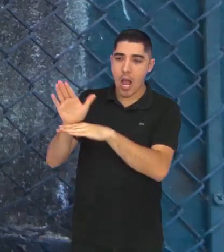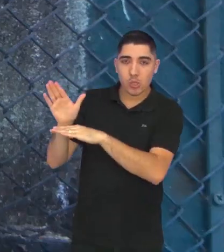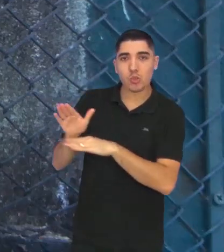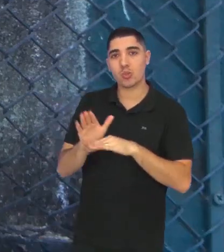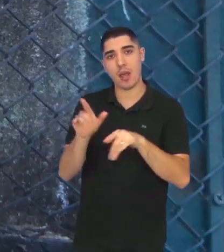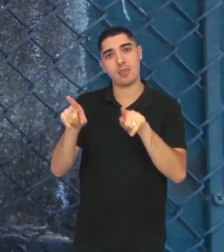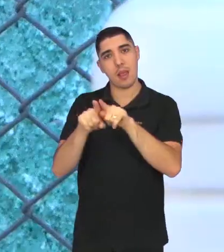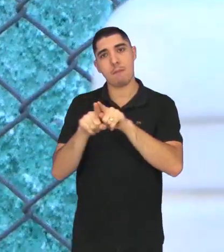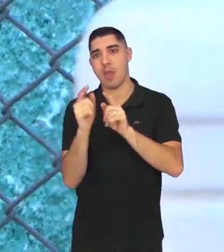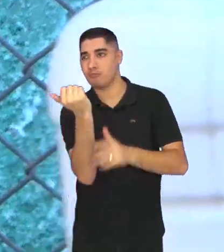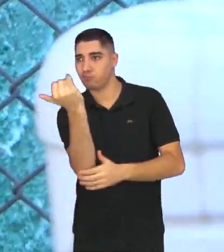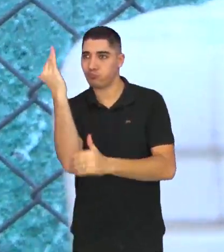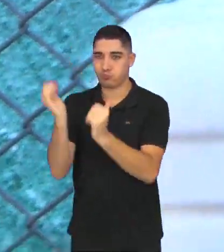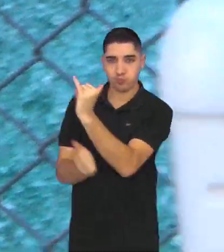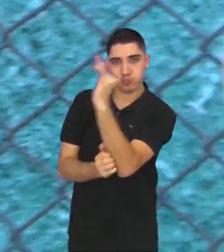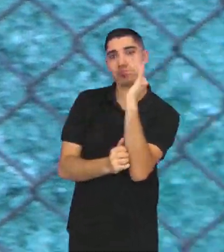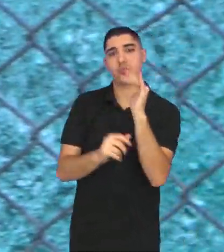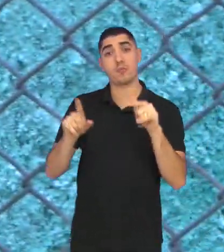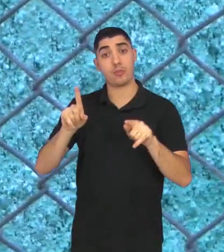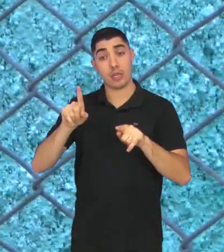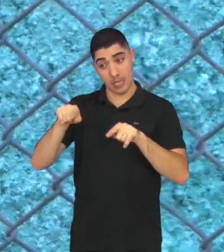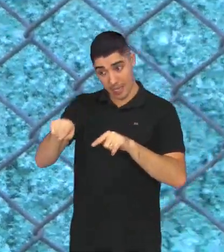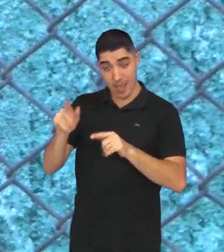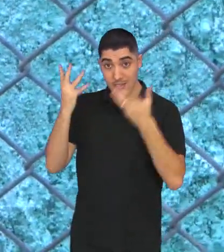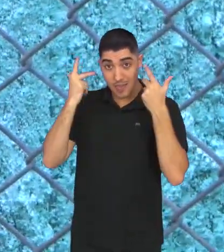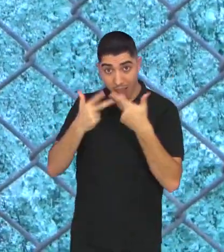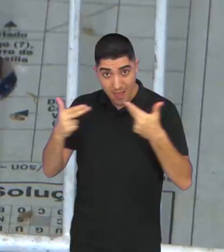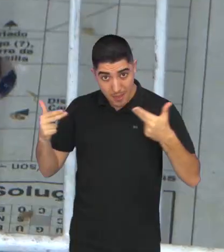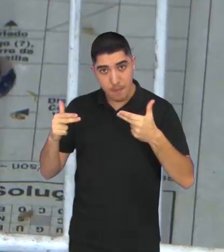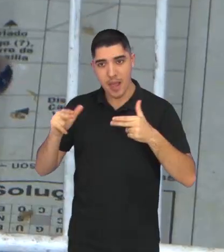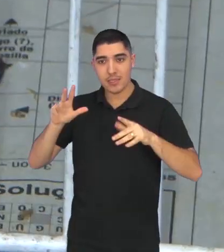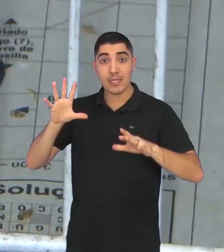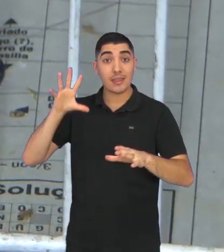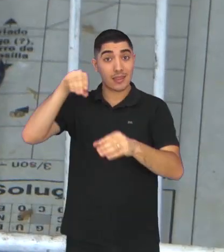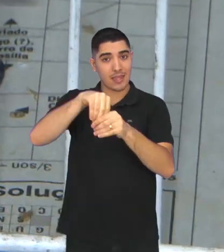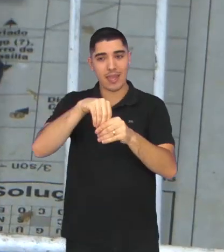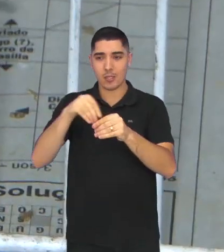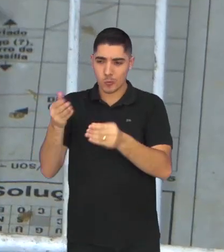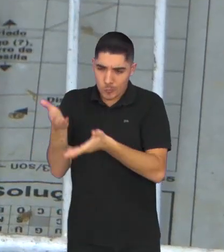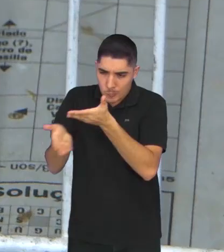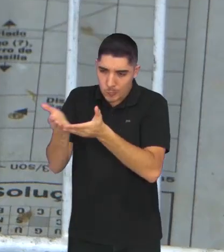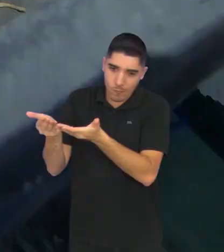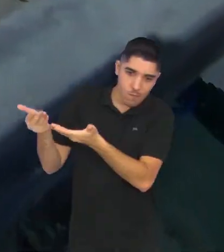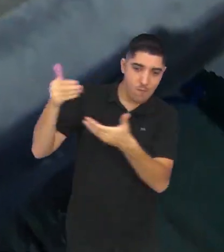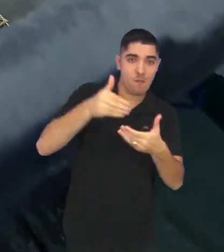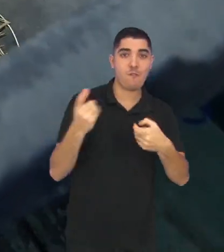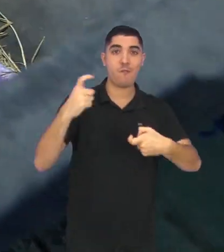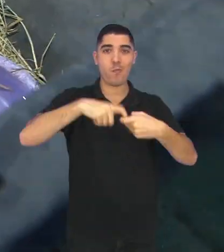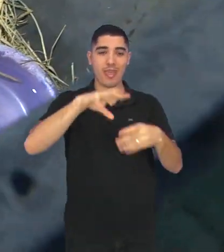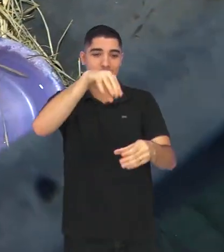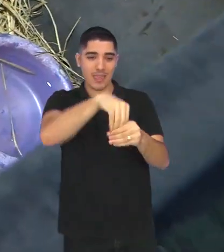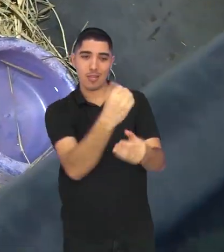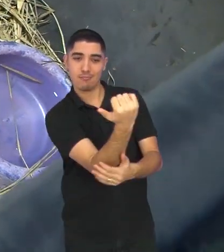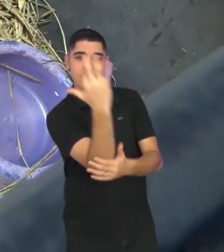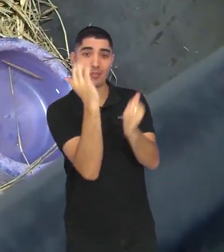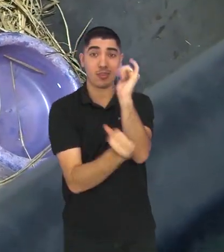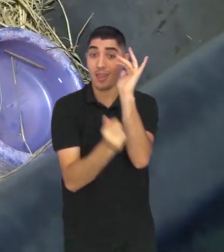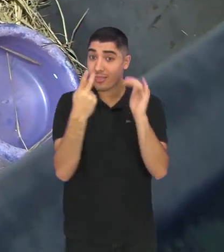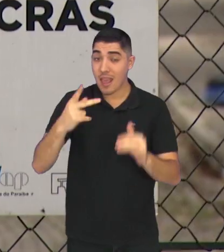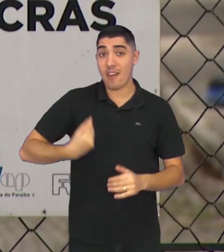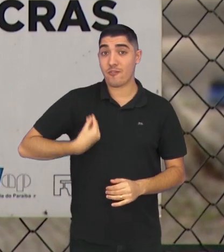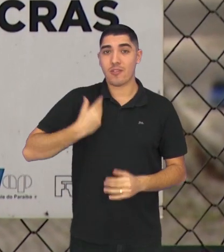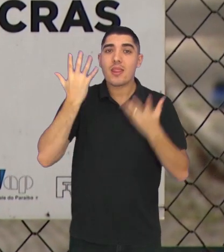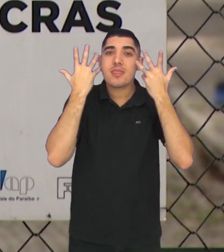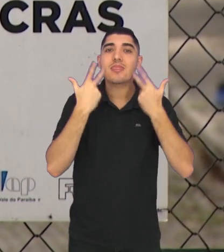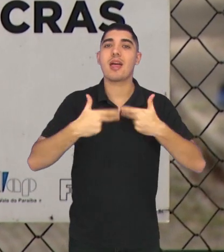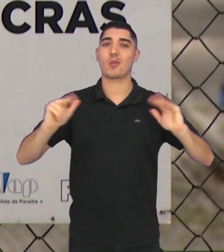diversidade biológica por meio da reintrodução das espécies em seus habitats naturais são alguns dos